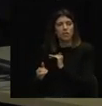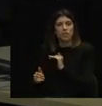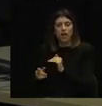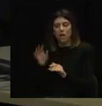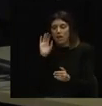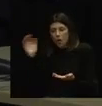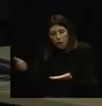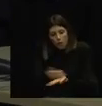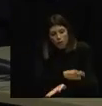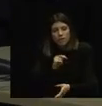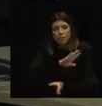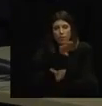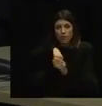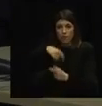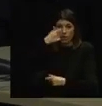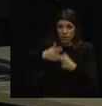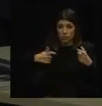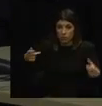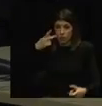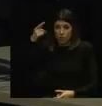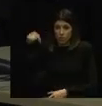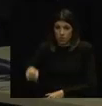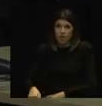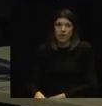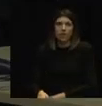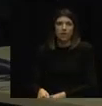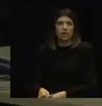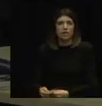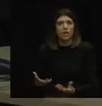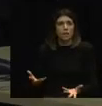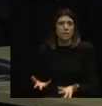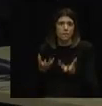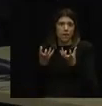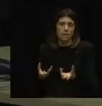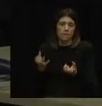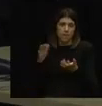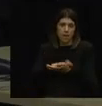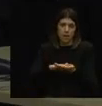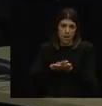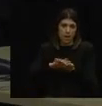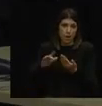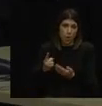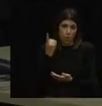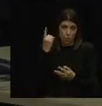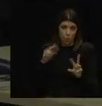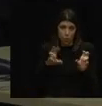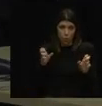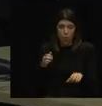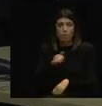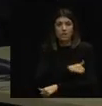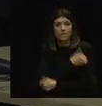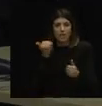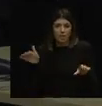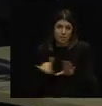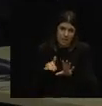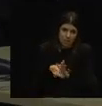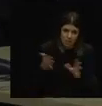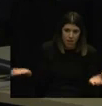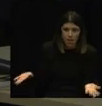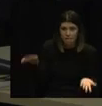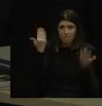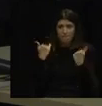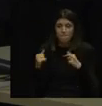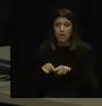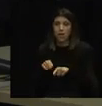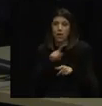e envolvendo os cidadãos, como tanto se apregoa no Pilar 1, uma cidade participada. Na mobilidade é positiva a